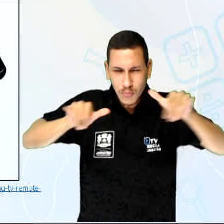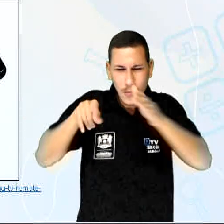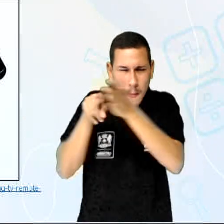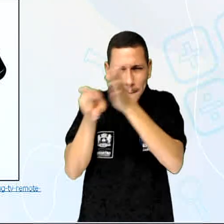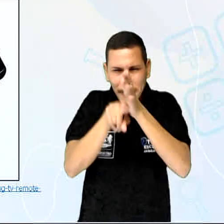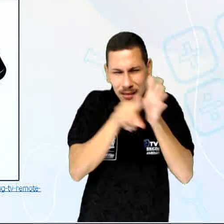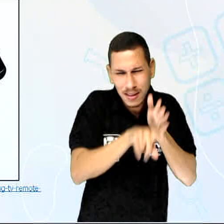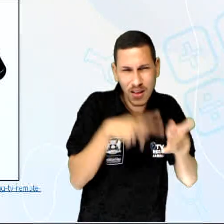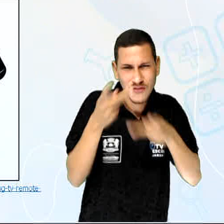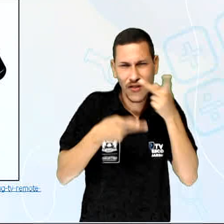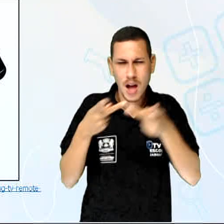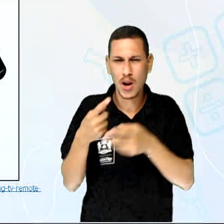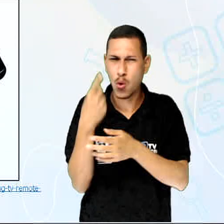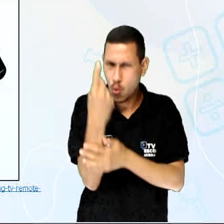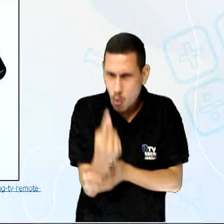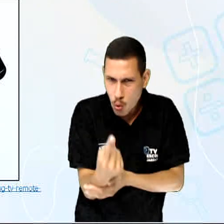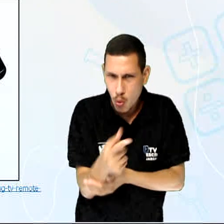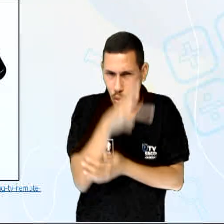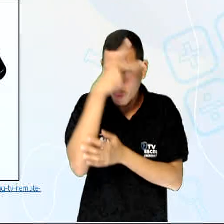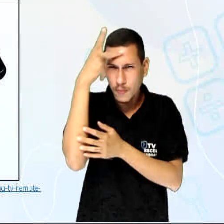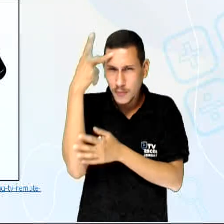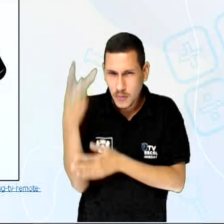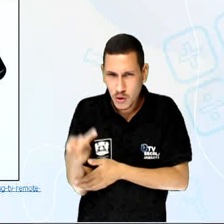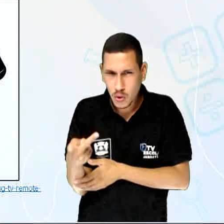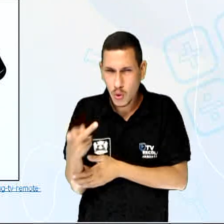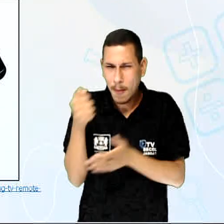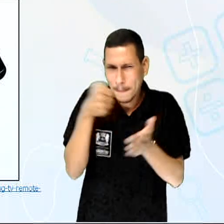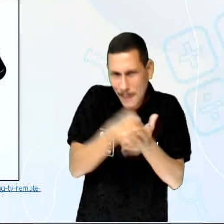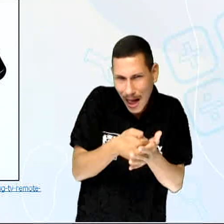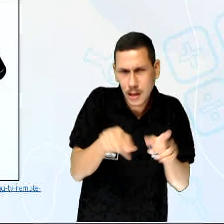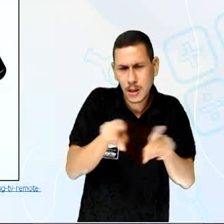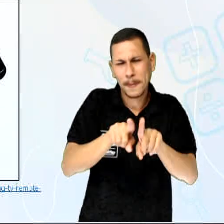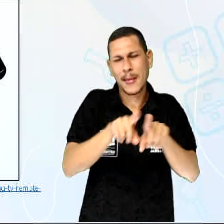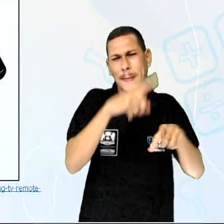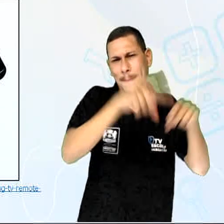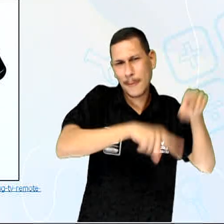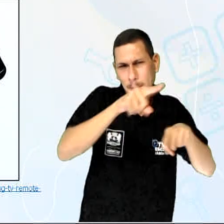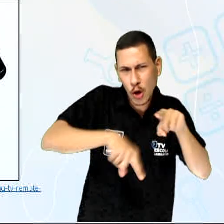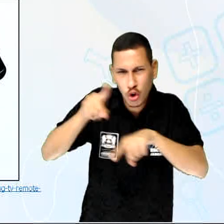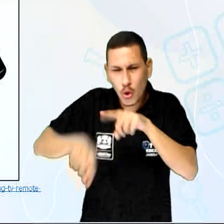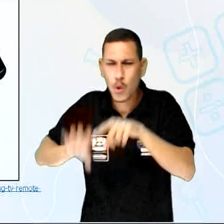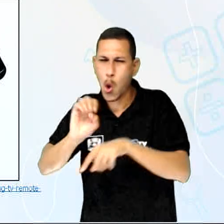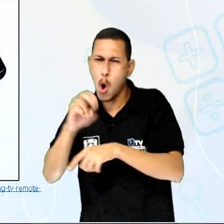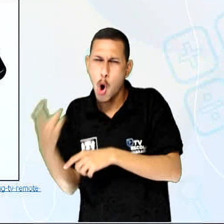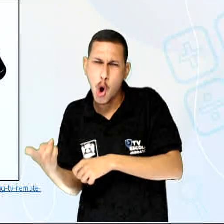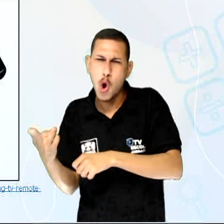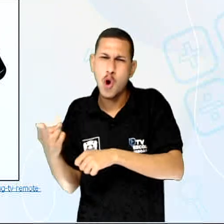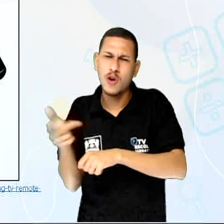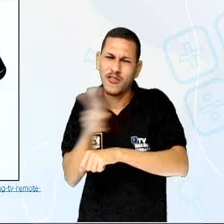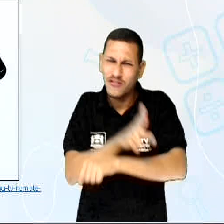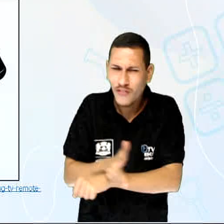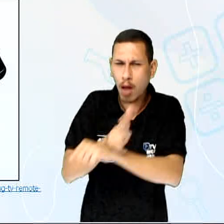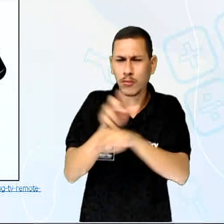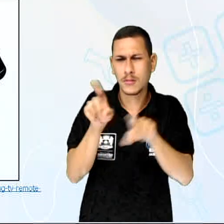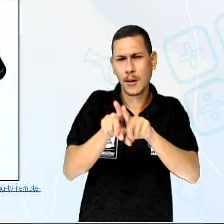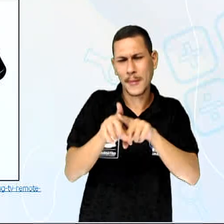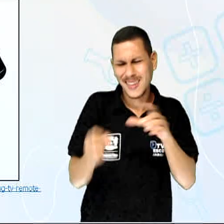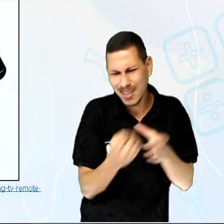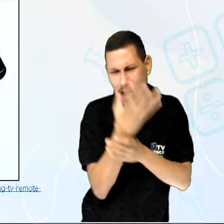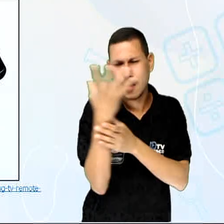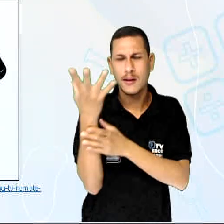cite ao menos um artista, uma marca de qualquer produto e um filme ou série que sejam oriundos dos Estados